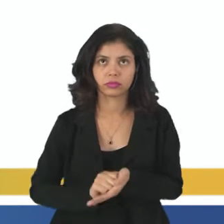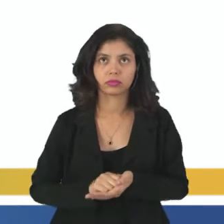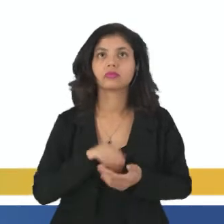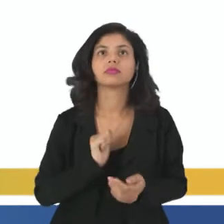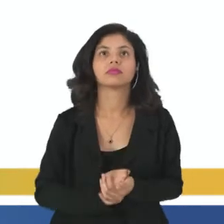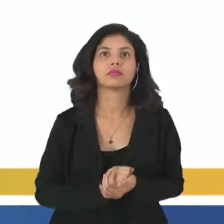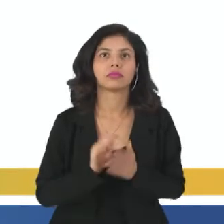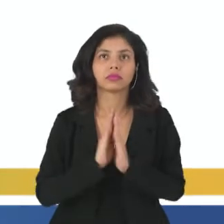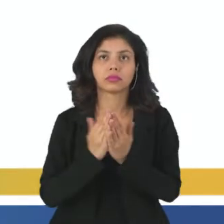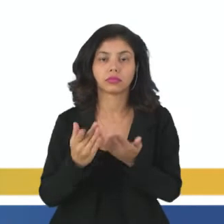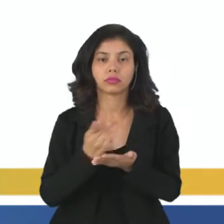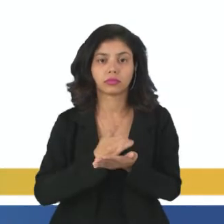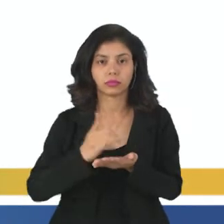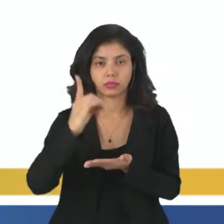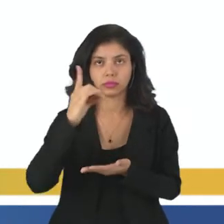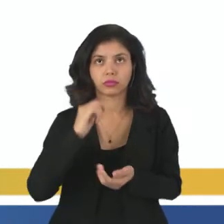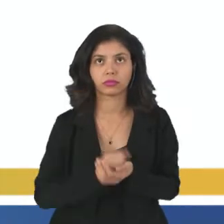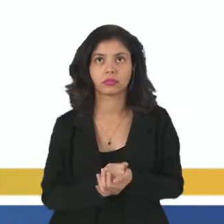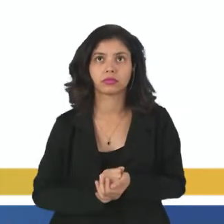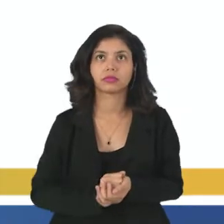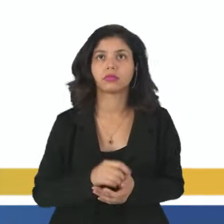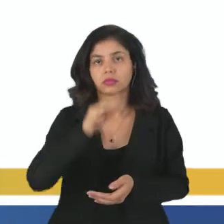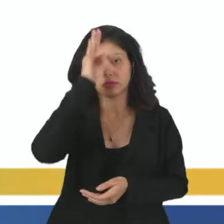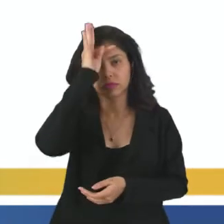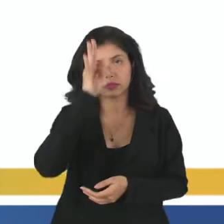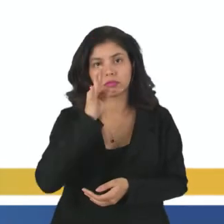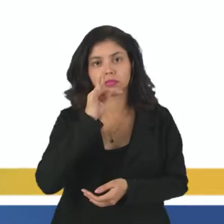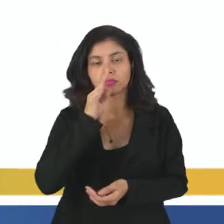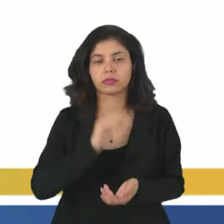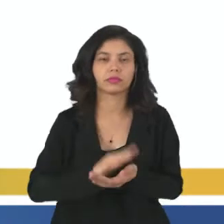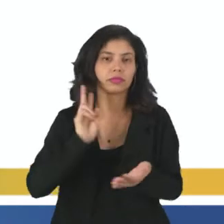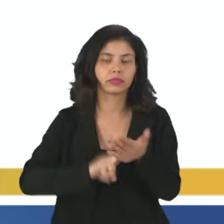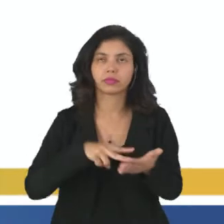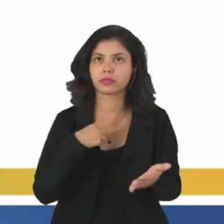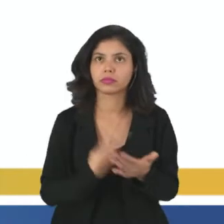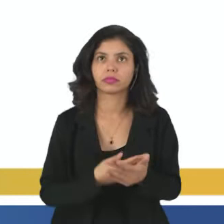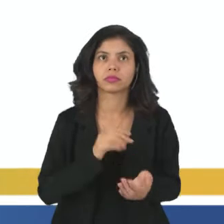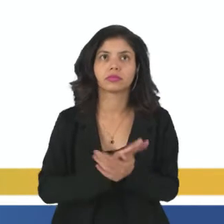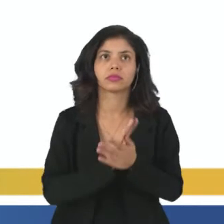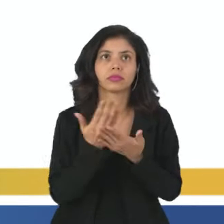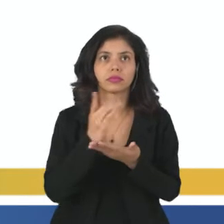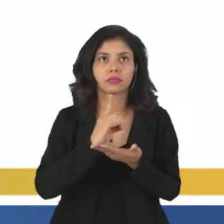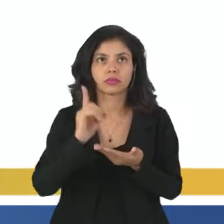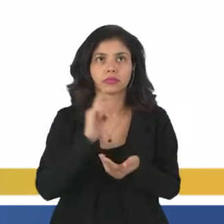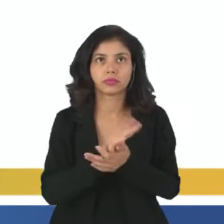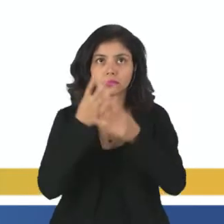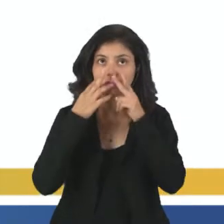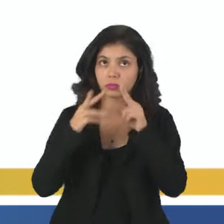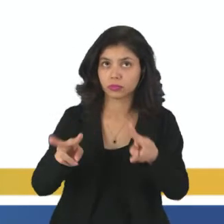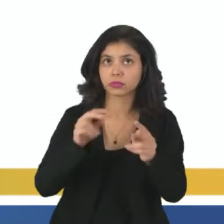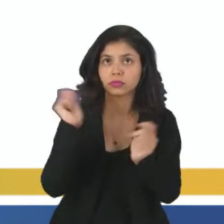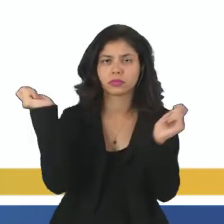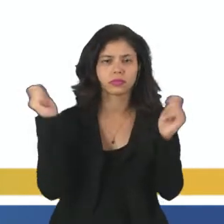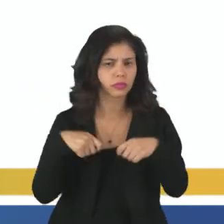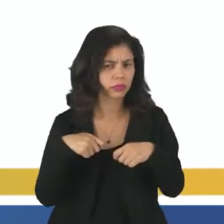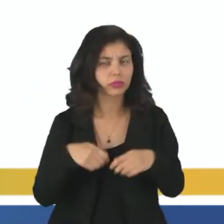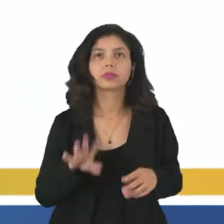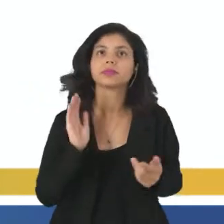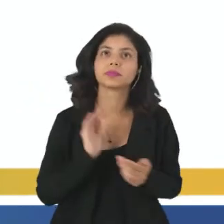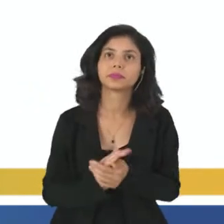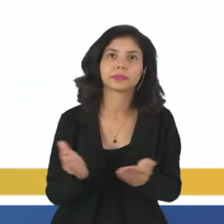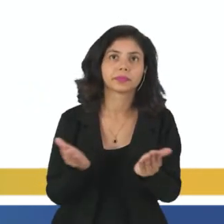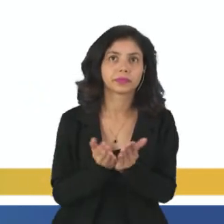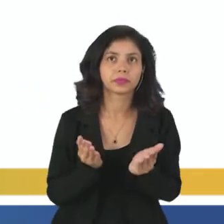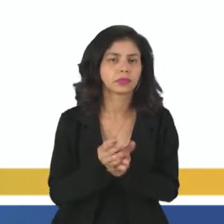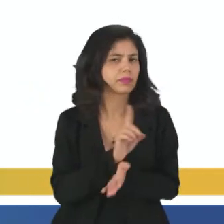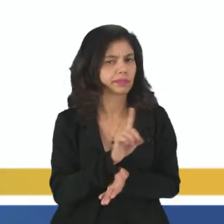entre elas a própria Bíblia. Ao traduzir a Bíblia para outras línguas, vislumbrou-se a possibilidade de cristãos